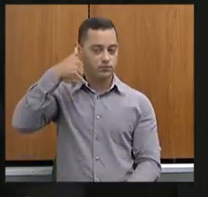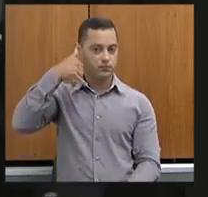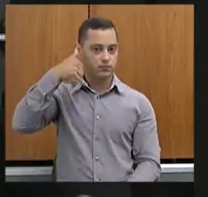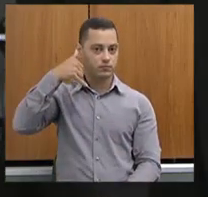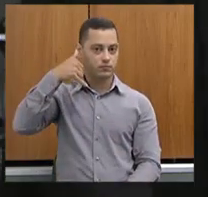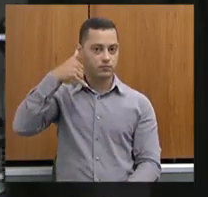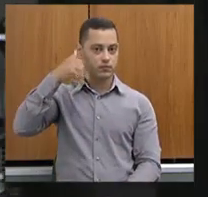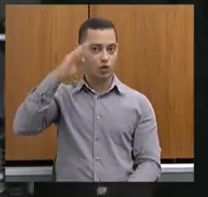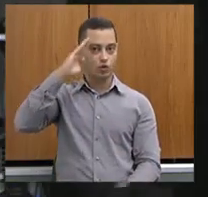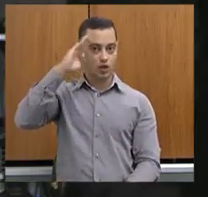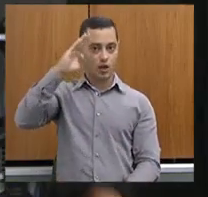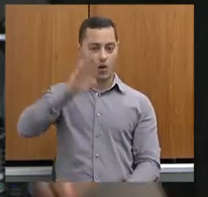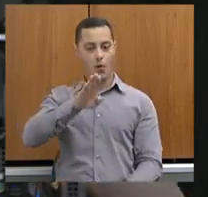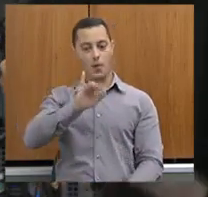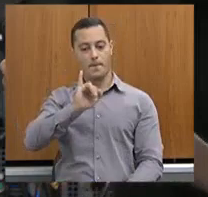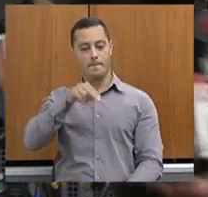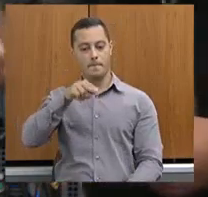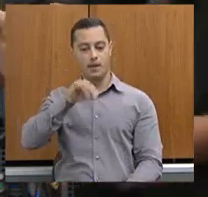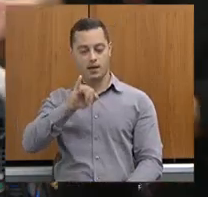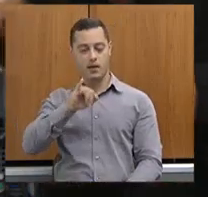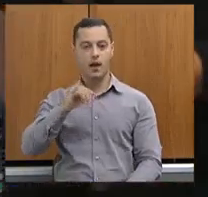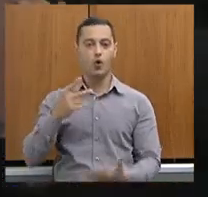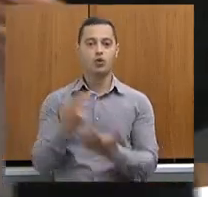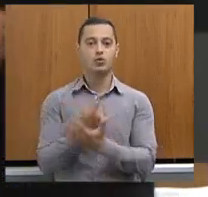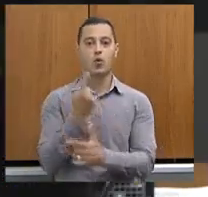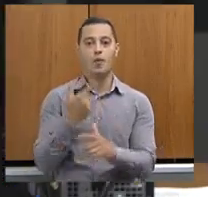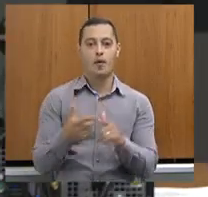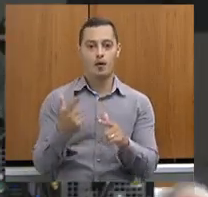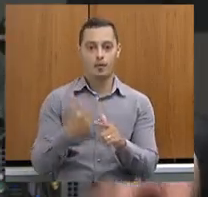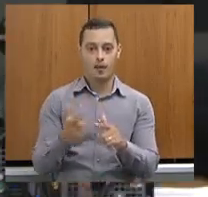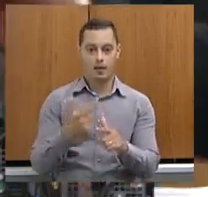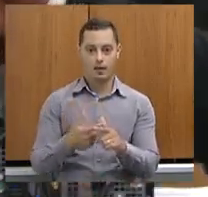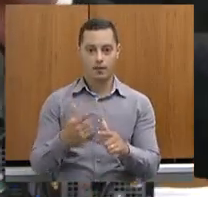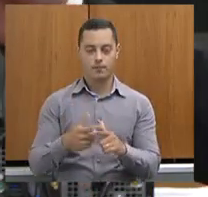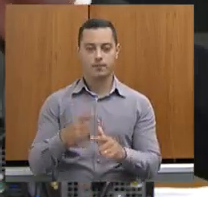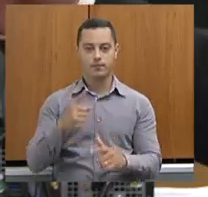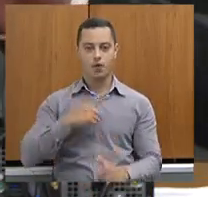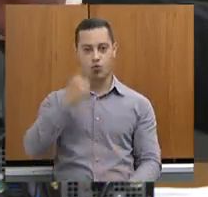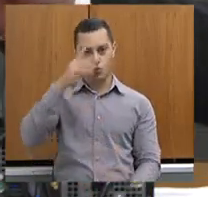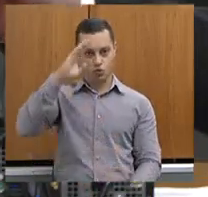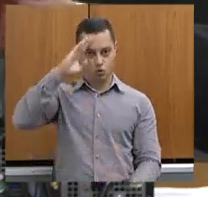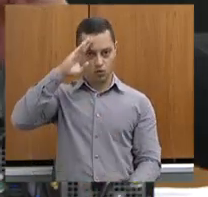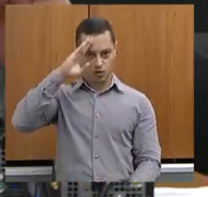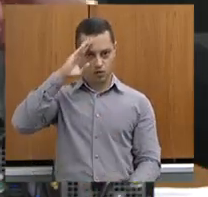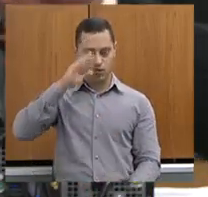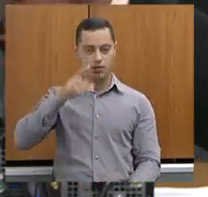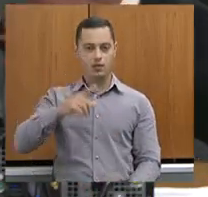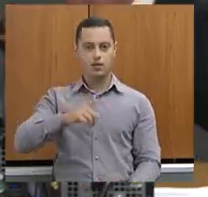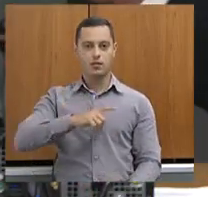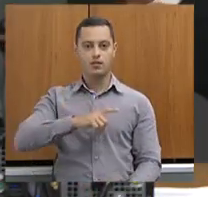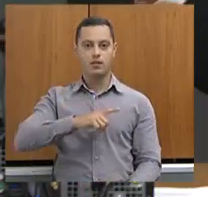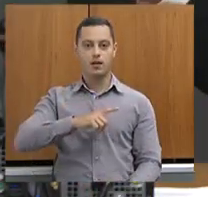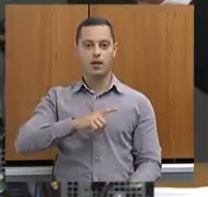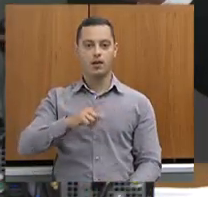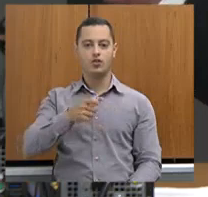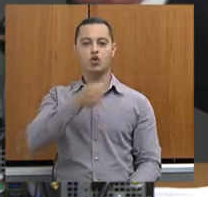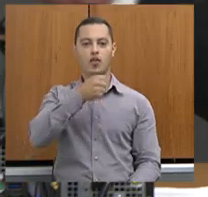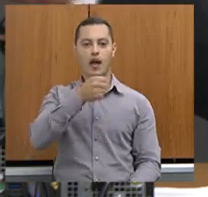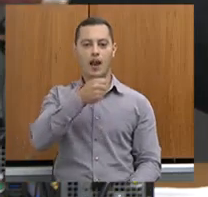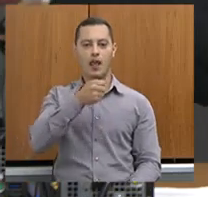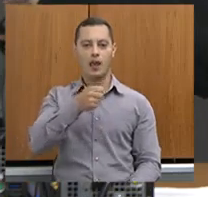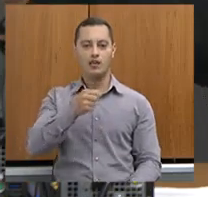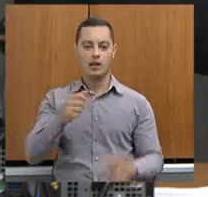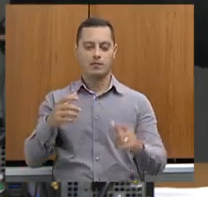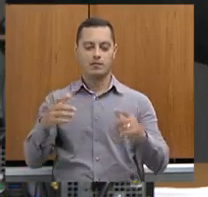tinha acontecido um problema um soldado exerce encostou o cassitete de choque no jornalista e